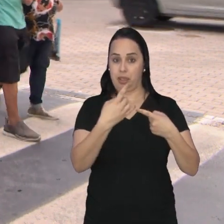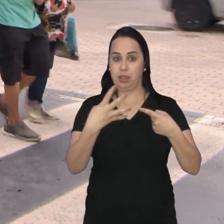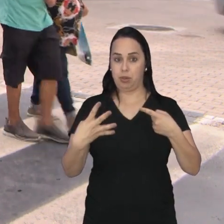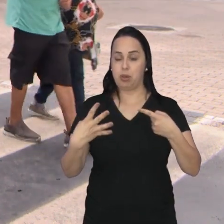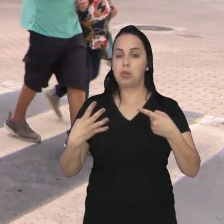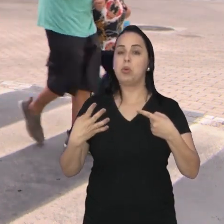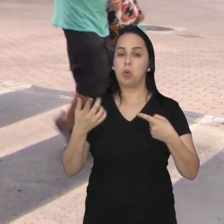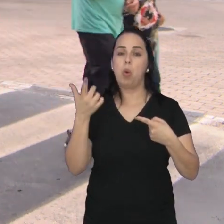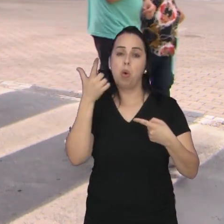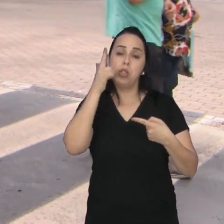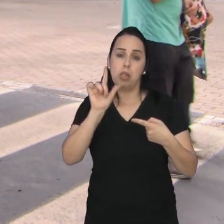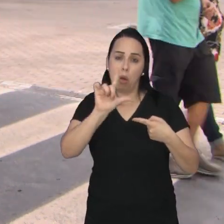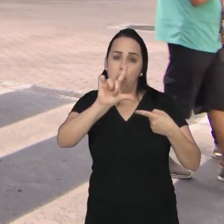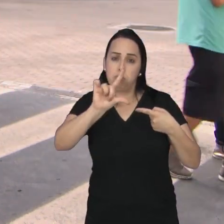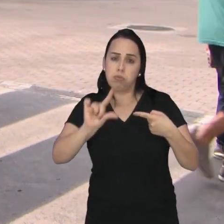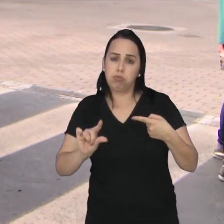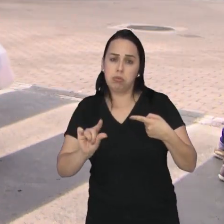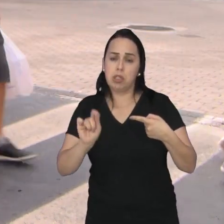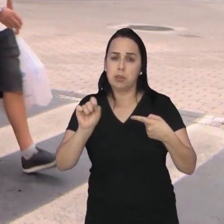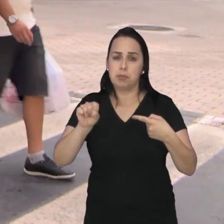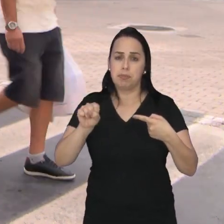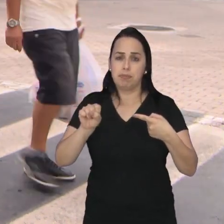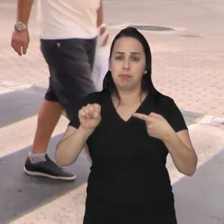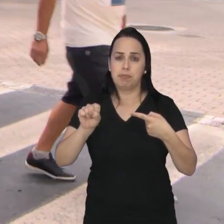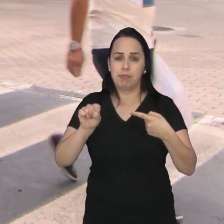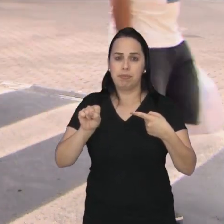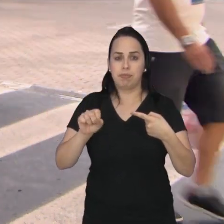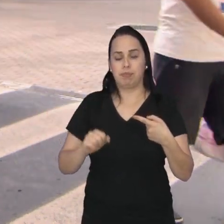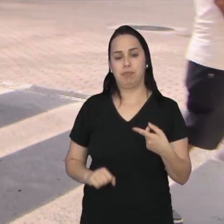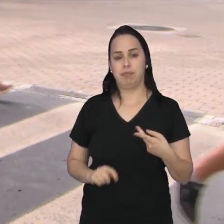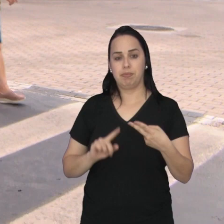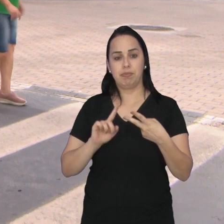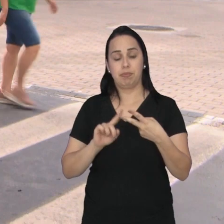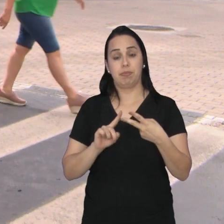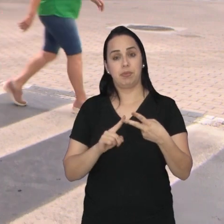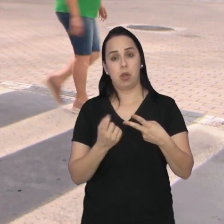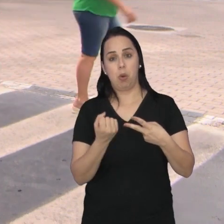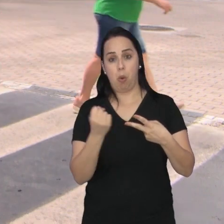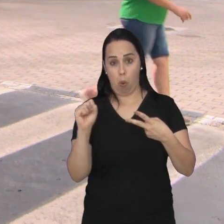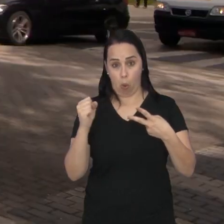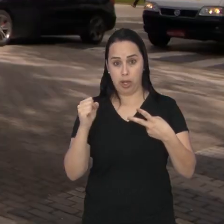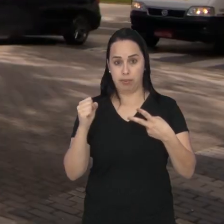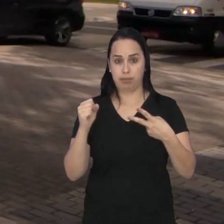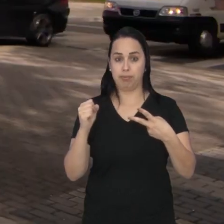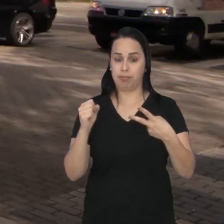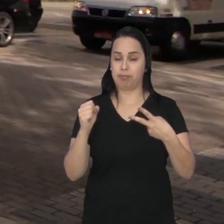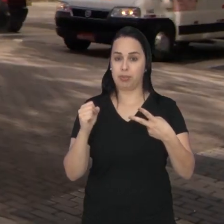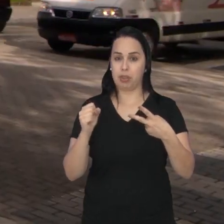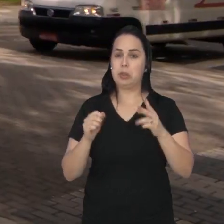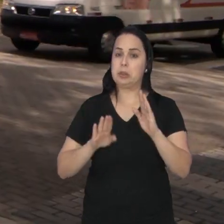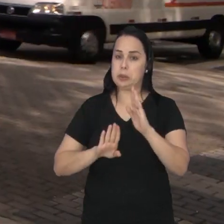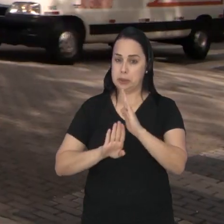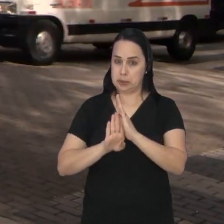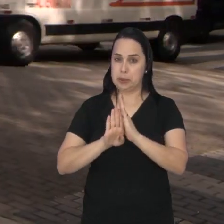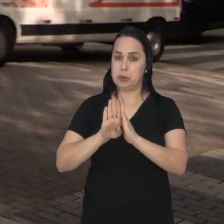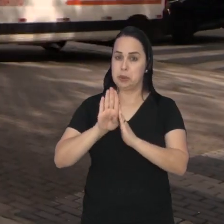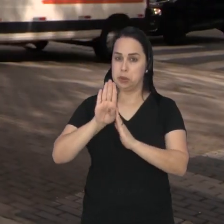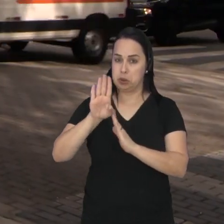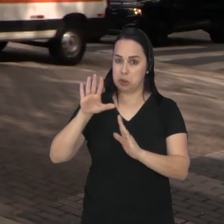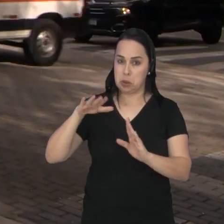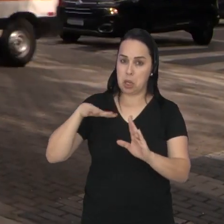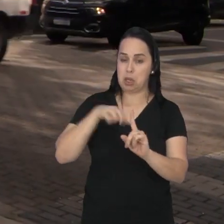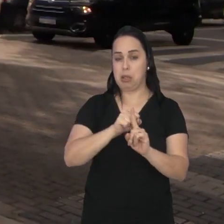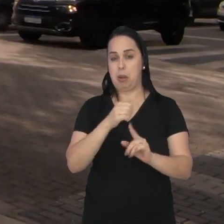cidades cumpriram a meta e conseguiram reduzir o número de mortes no trânsito pela metade. Outras 8 cidades